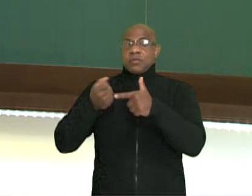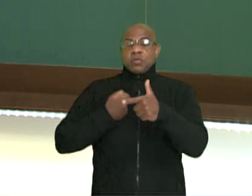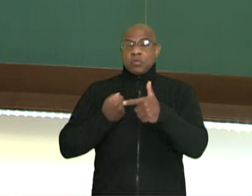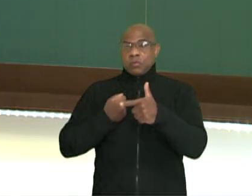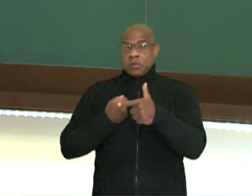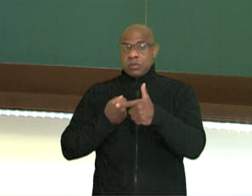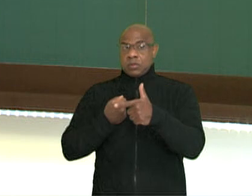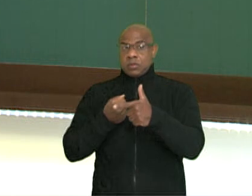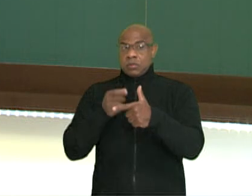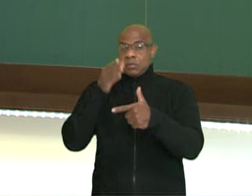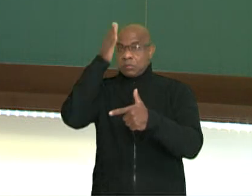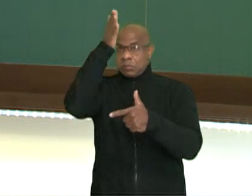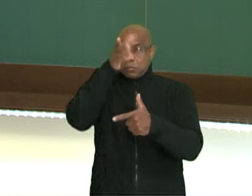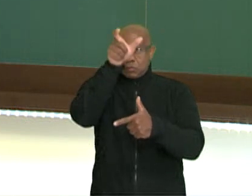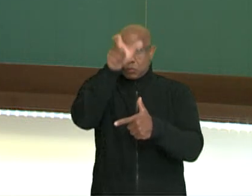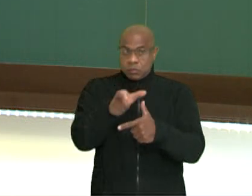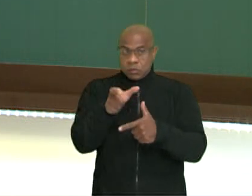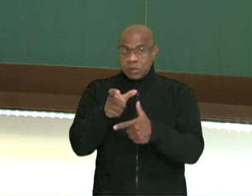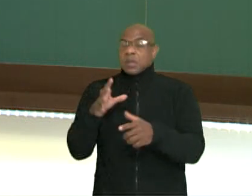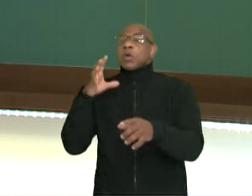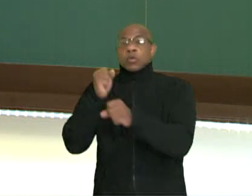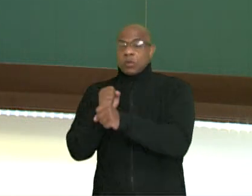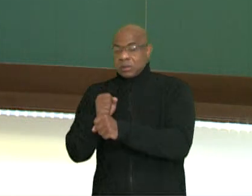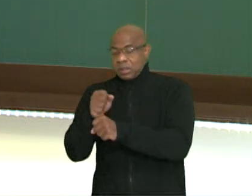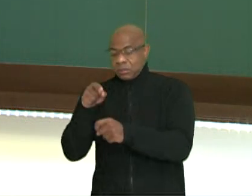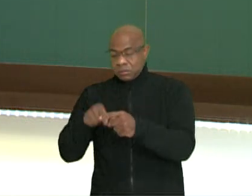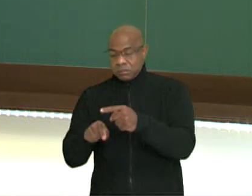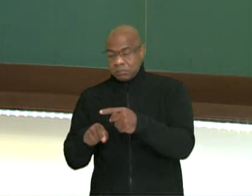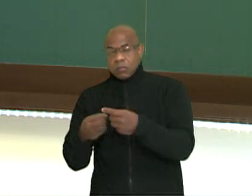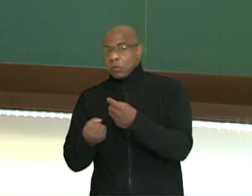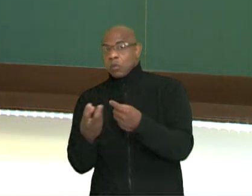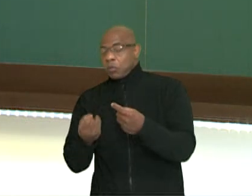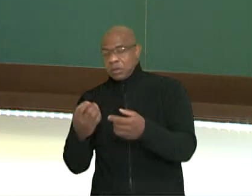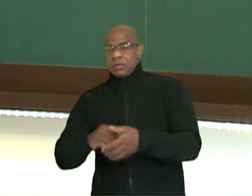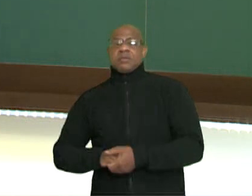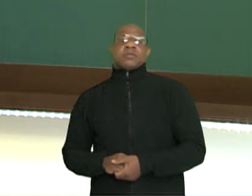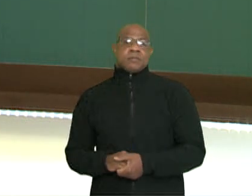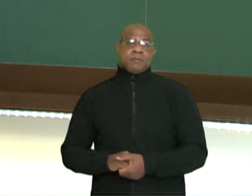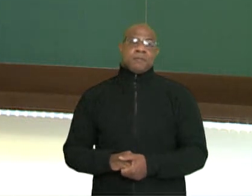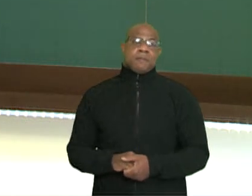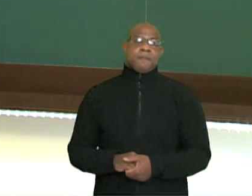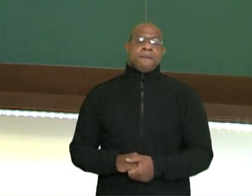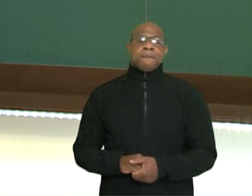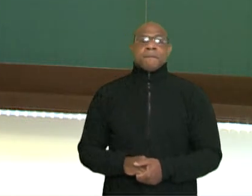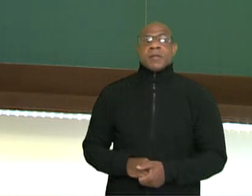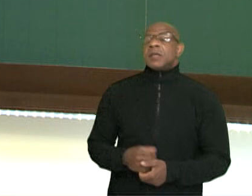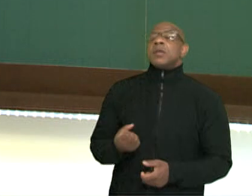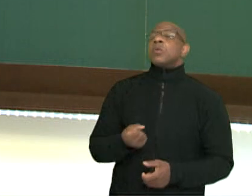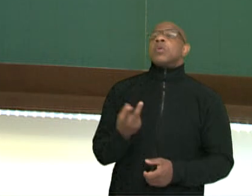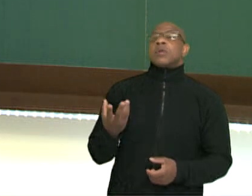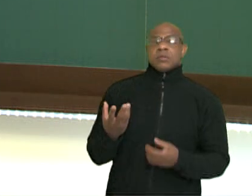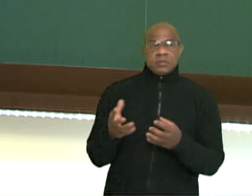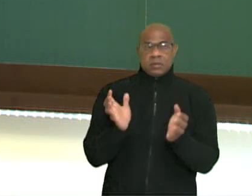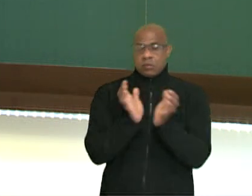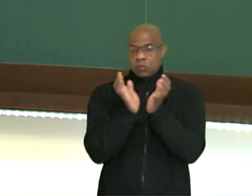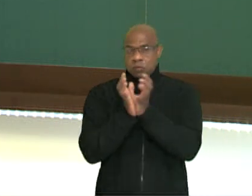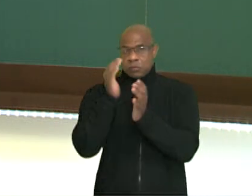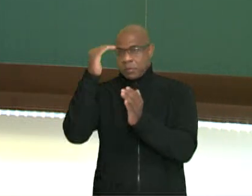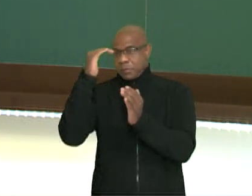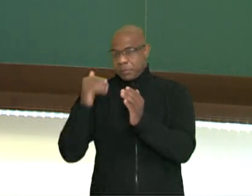total. Você tem a porcentagem, você tem noção de quanto, como está dividido essa altura nesse grupo,